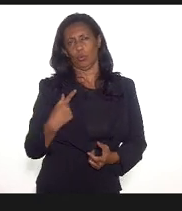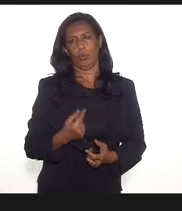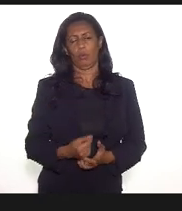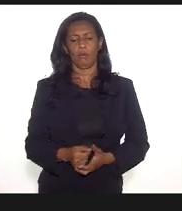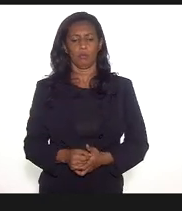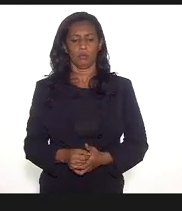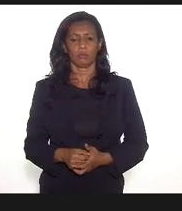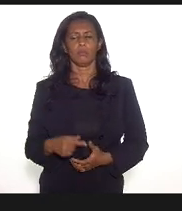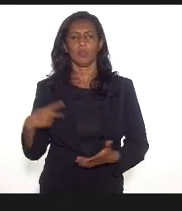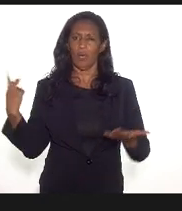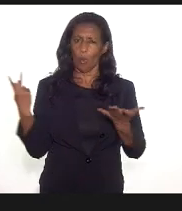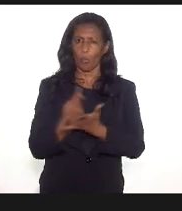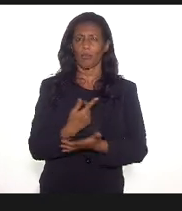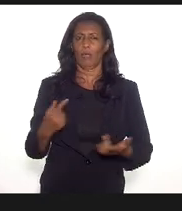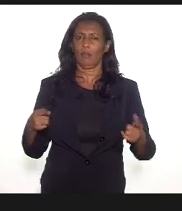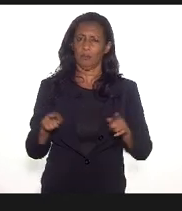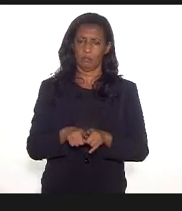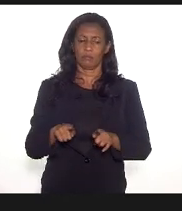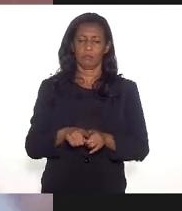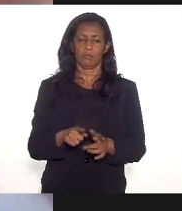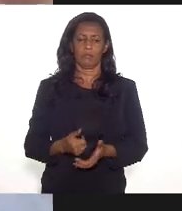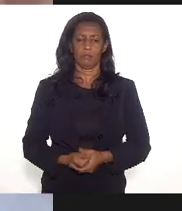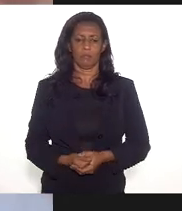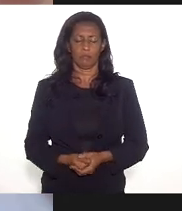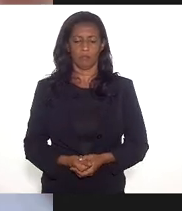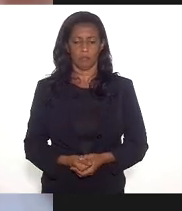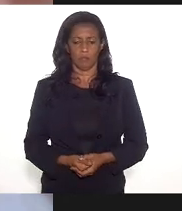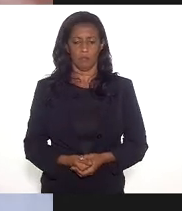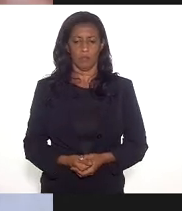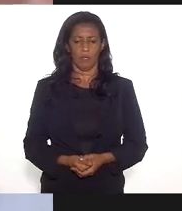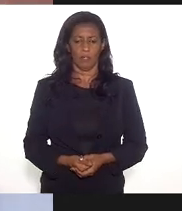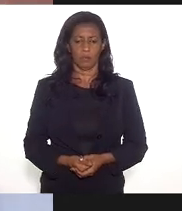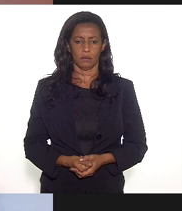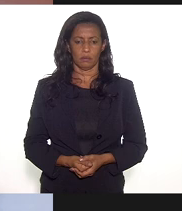gente sabe que acontece também. Tá? Te ajuda. Quem tiver pastor...